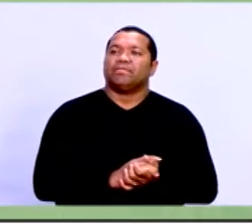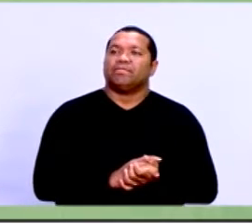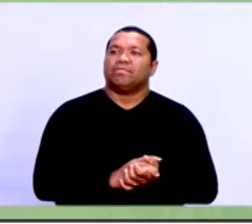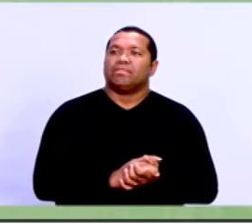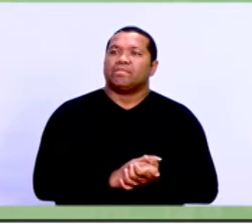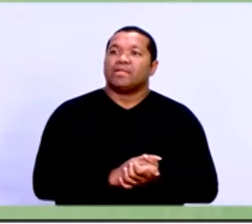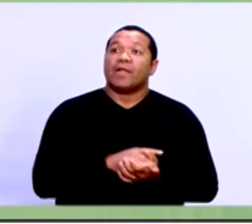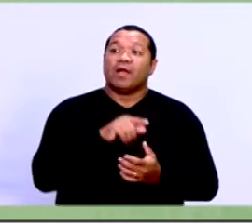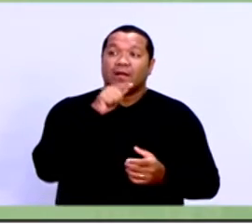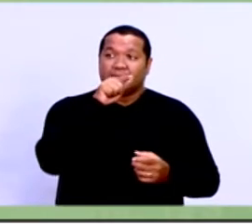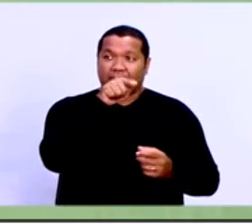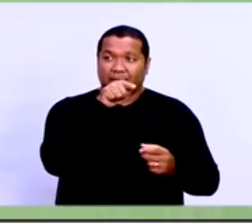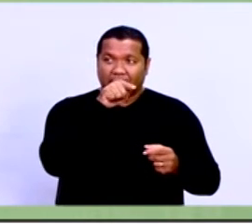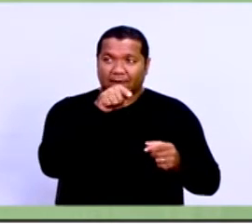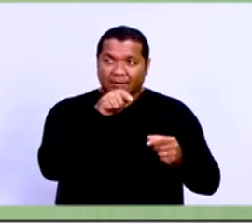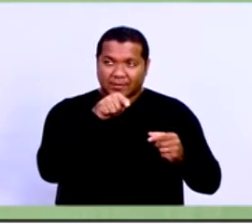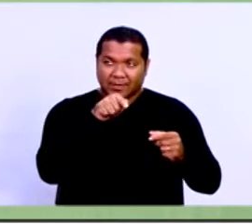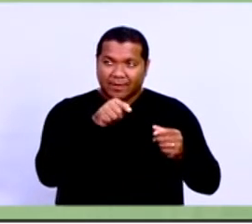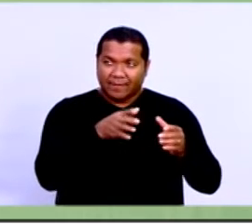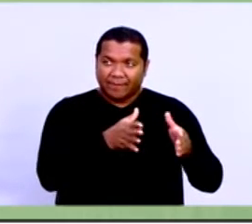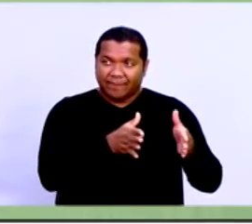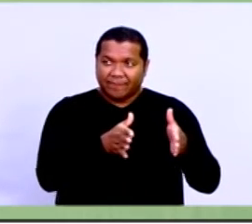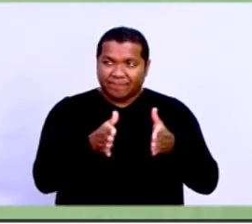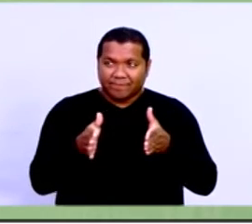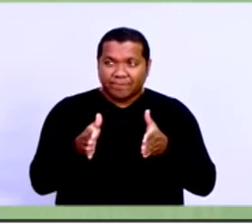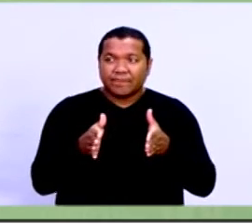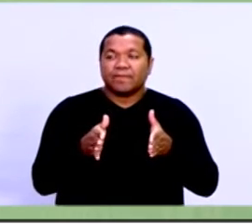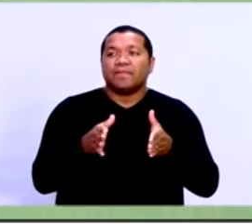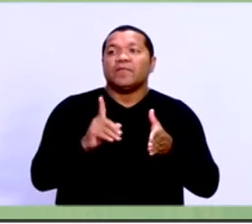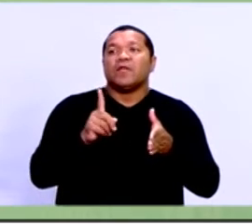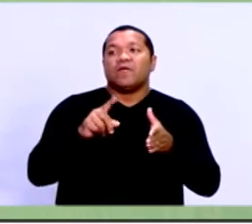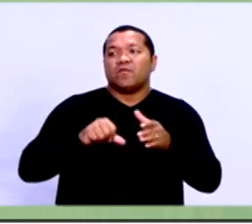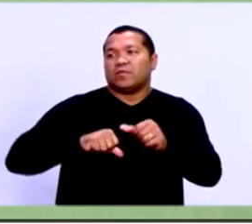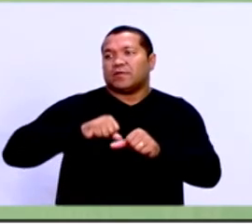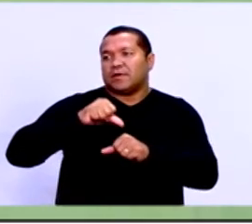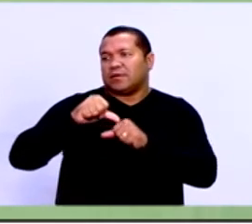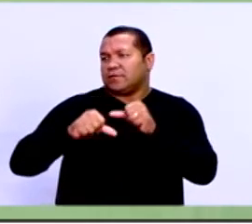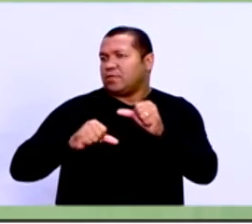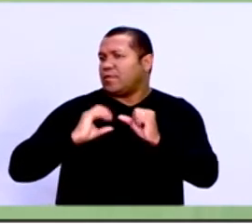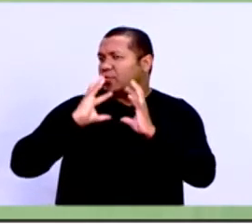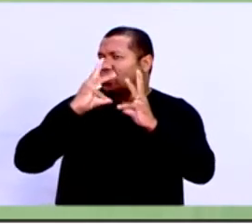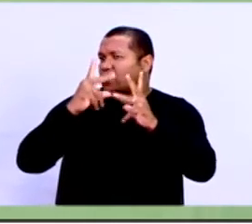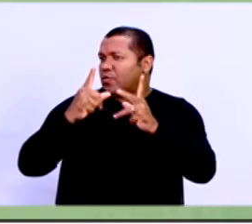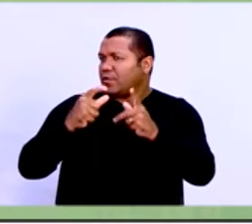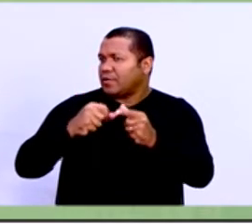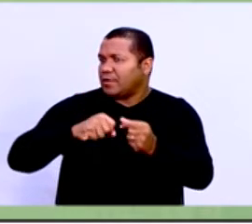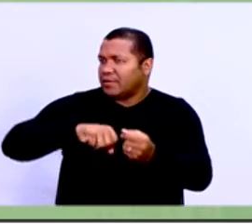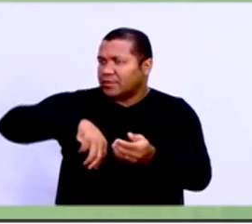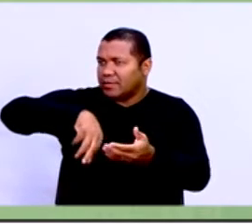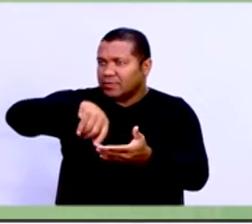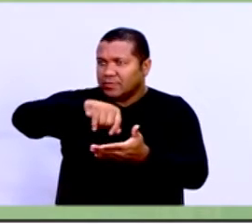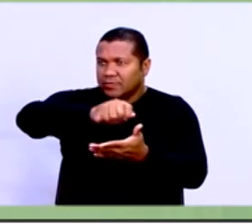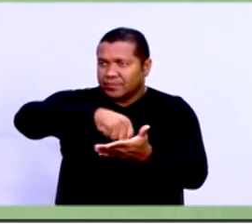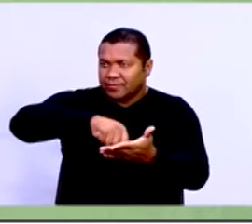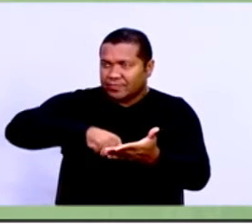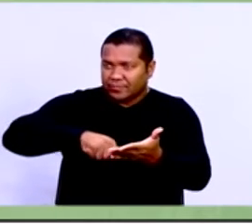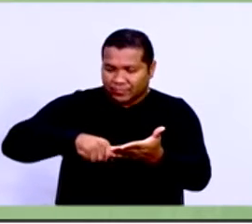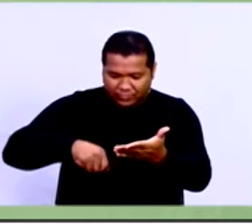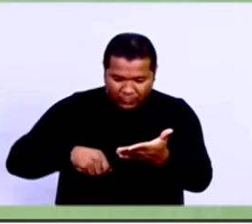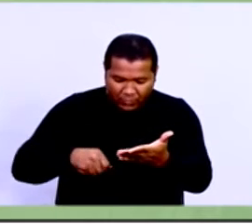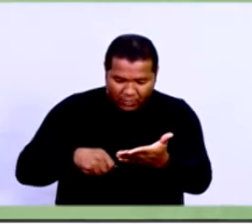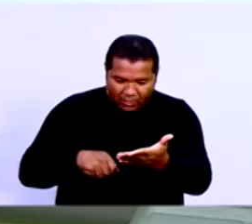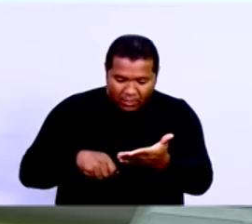nessa fase eu vou transformar todos os dados que eu peguei de análise de requisitos na análise